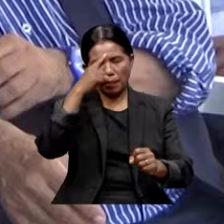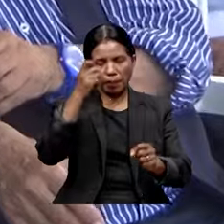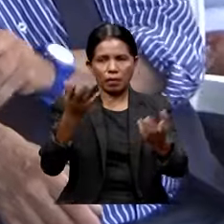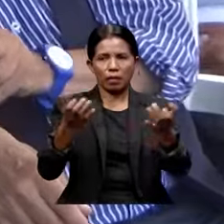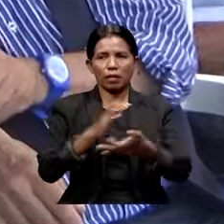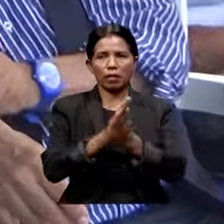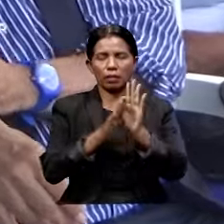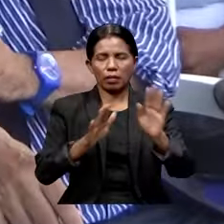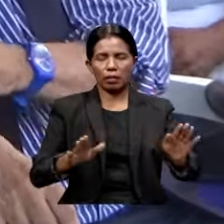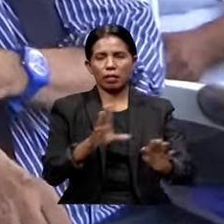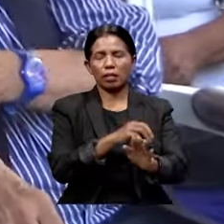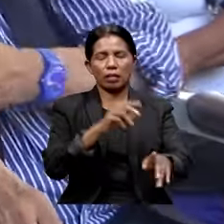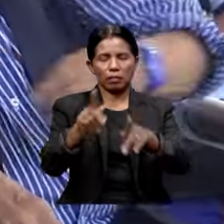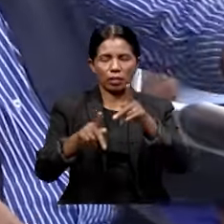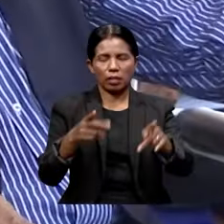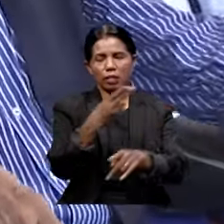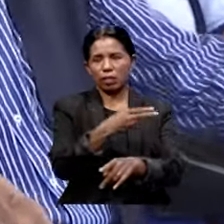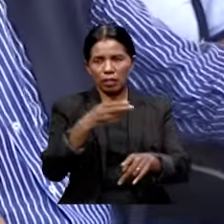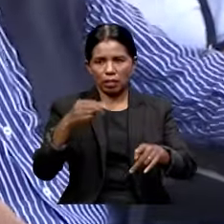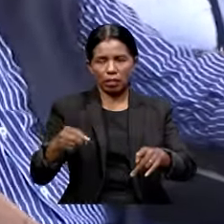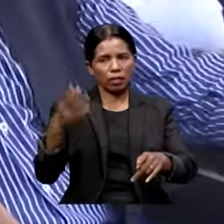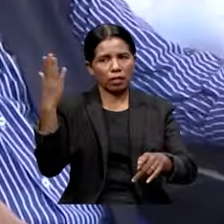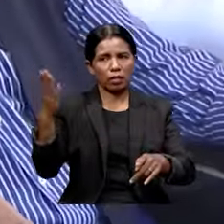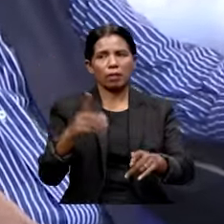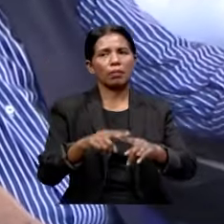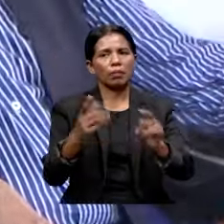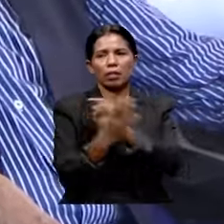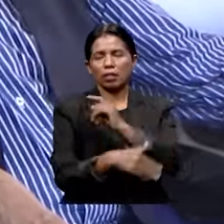dame malu ho pro-autonomista Sira, e a Timor Ocidental,